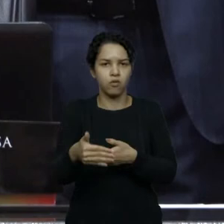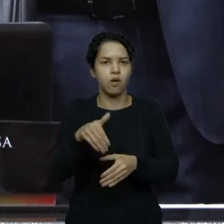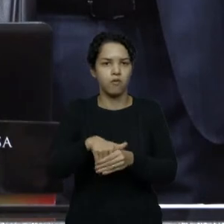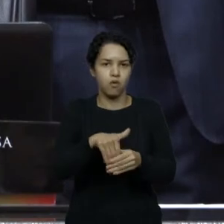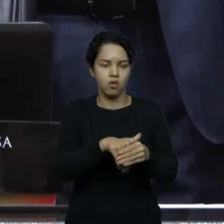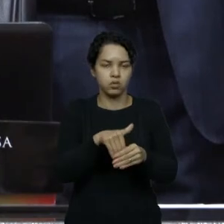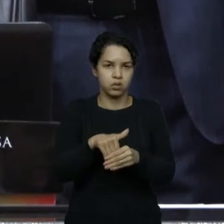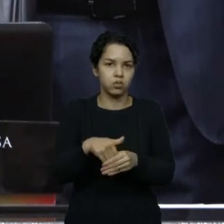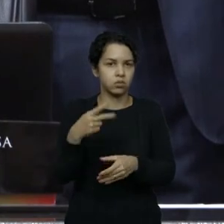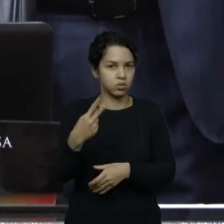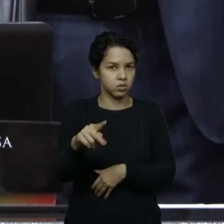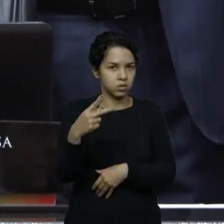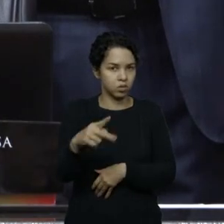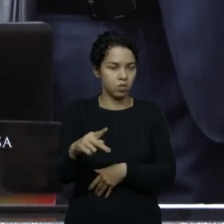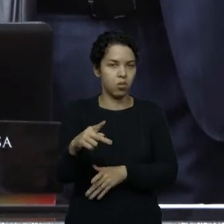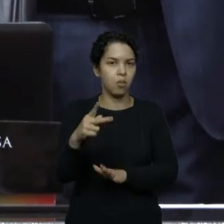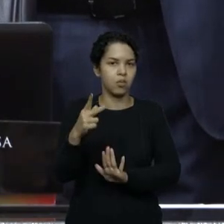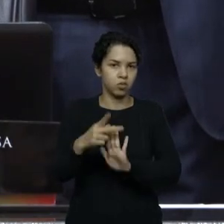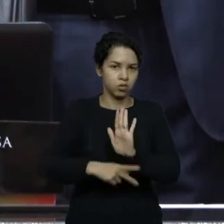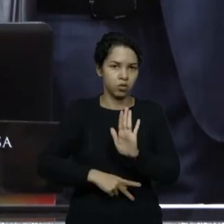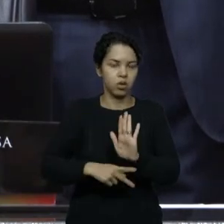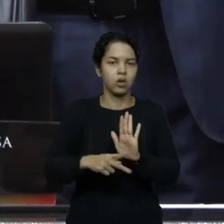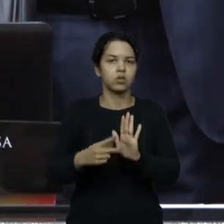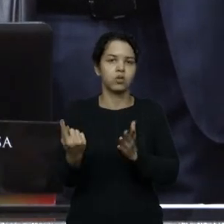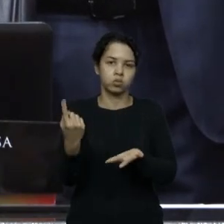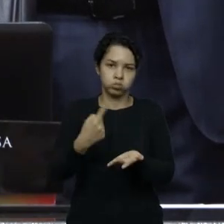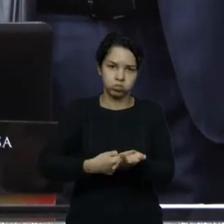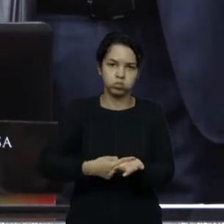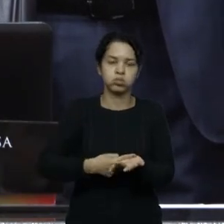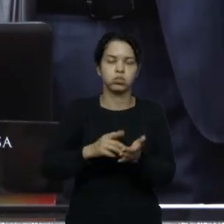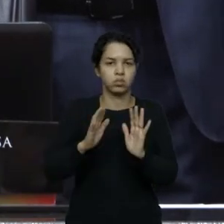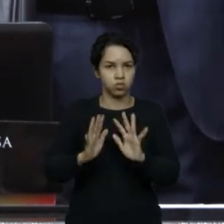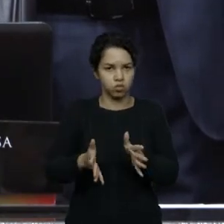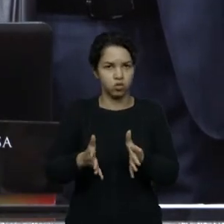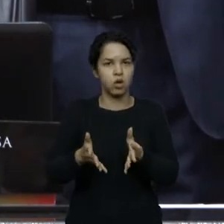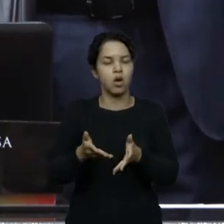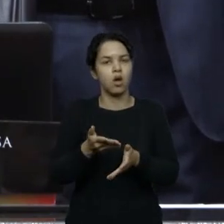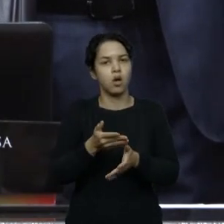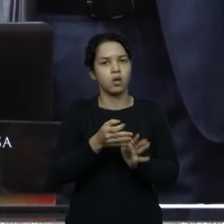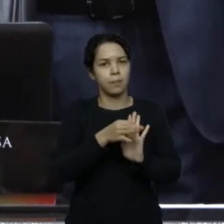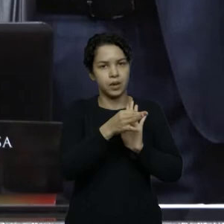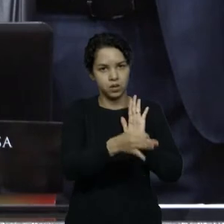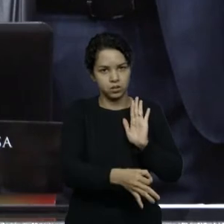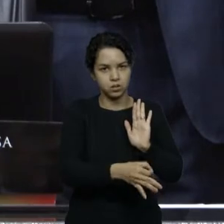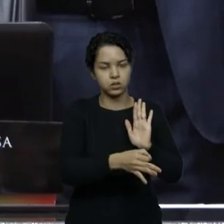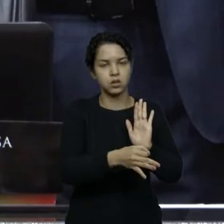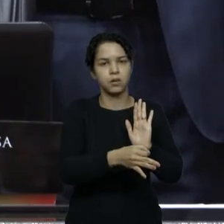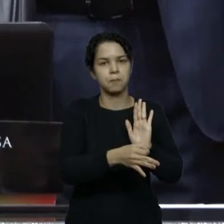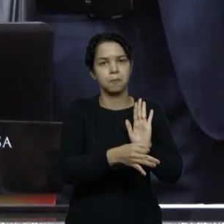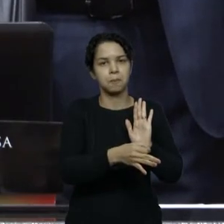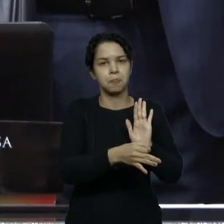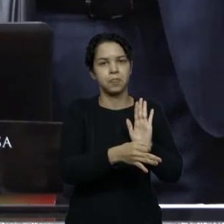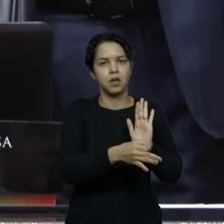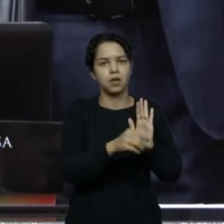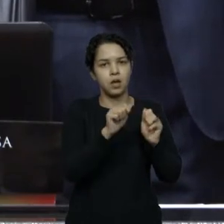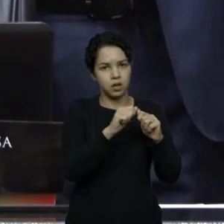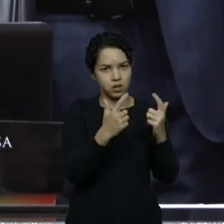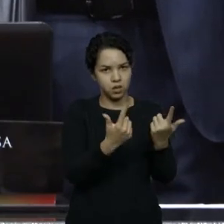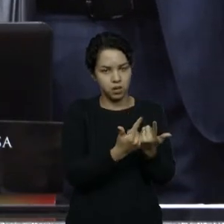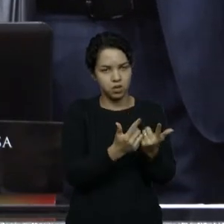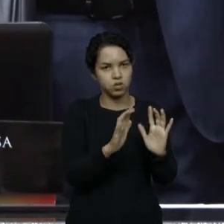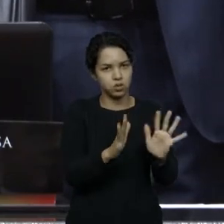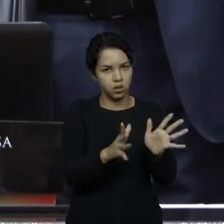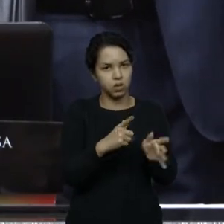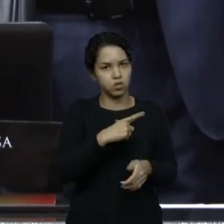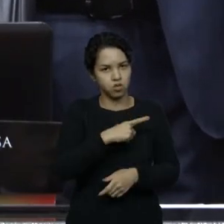estou aqui assumindo o compromisso porque já tenho o parecer da casa para